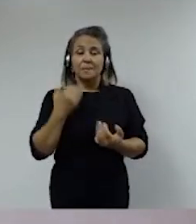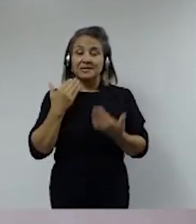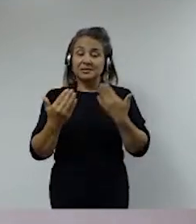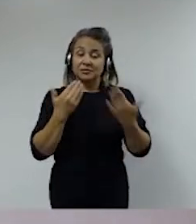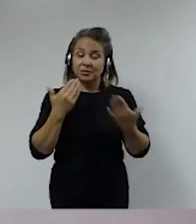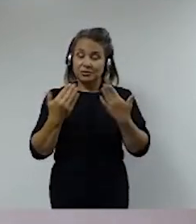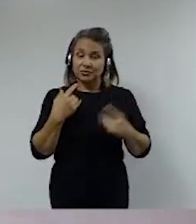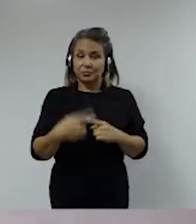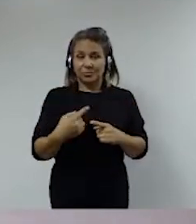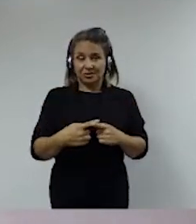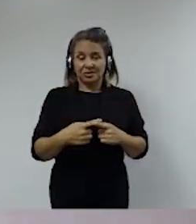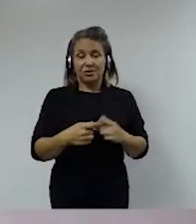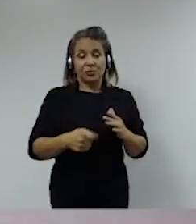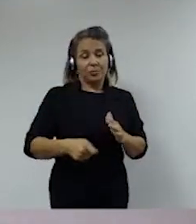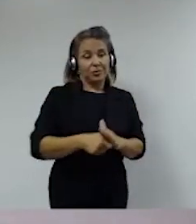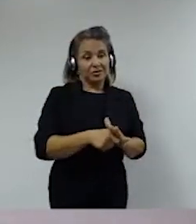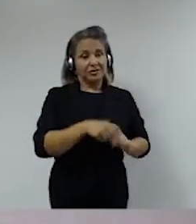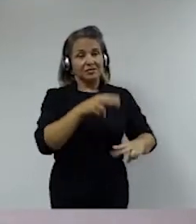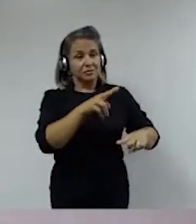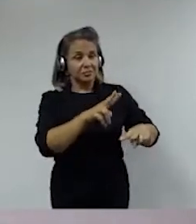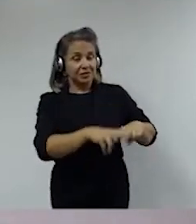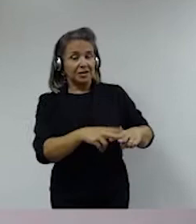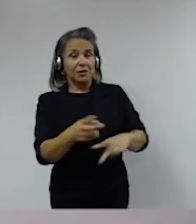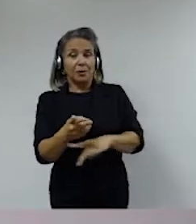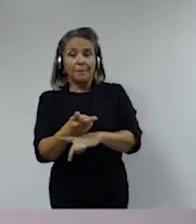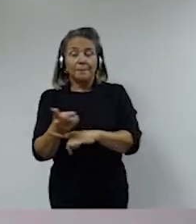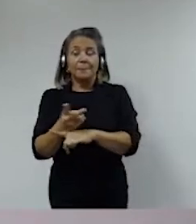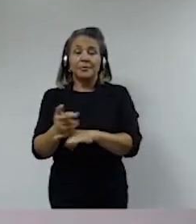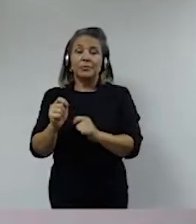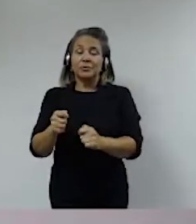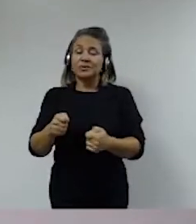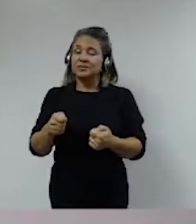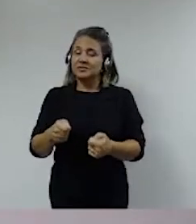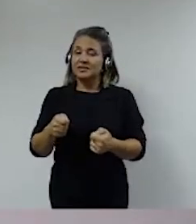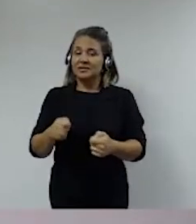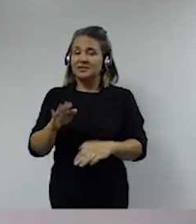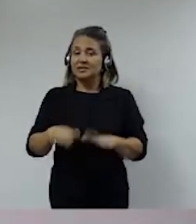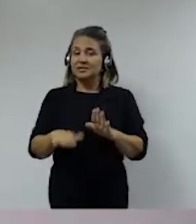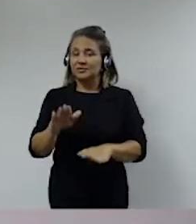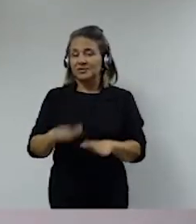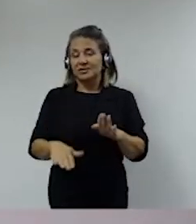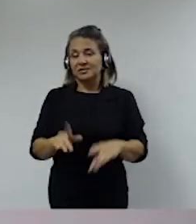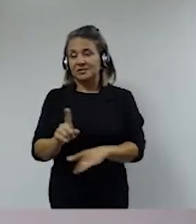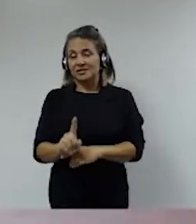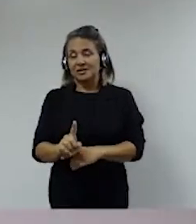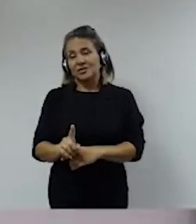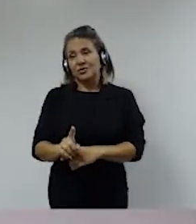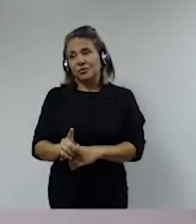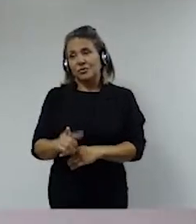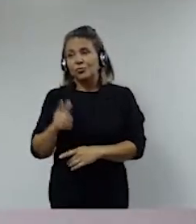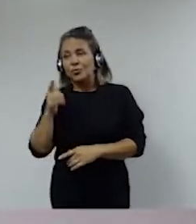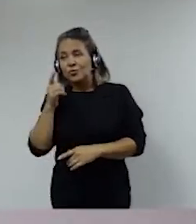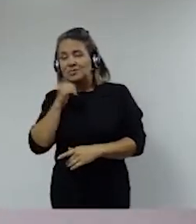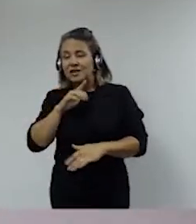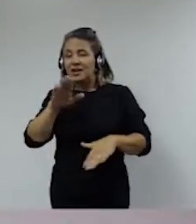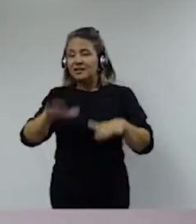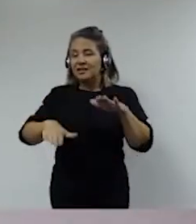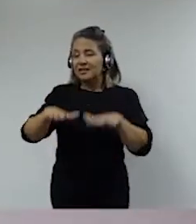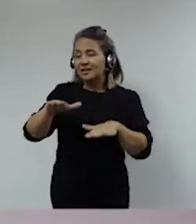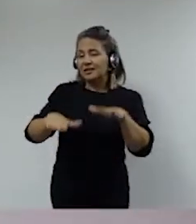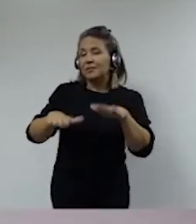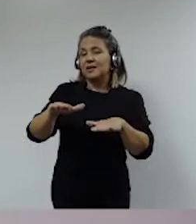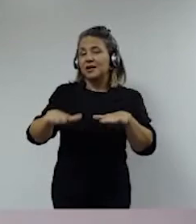o processo penal, ele tenta, né, muitas vezes, não com muito sucesso, equilibrar